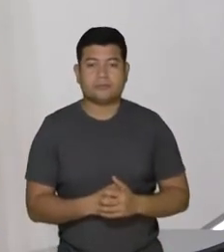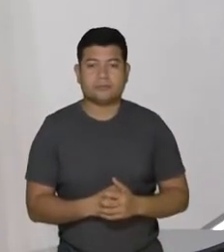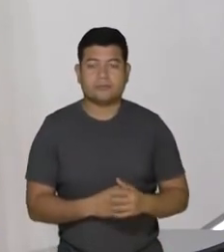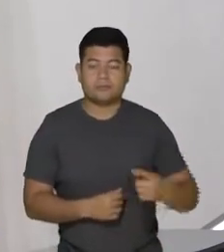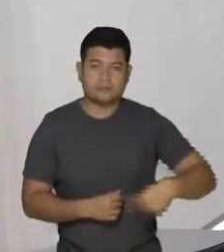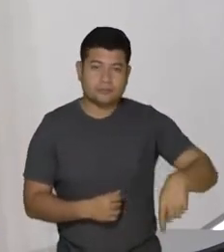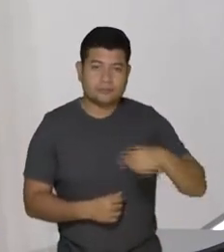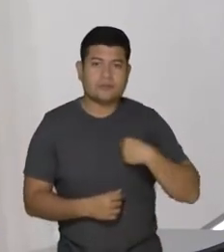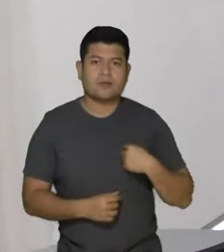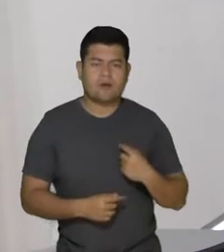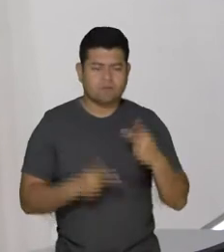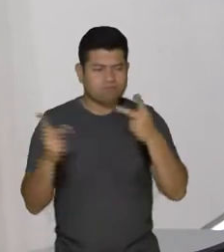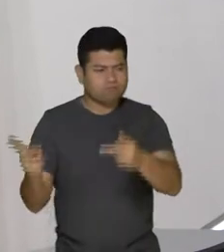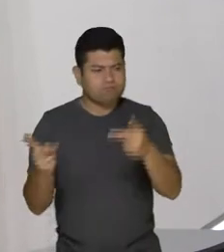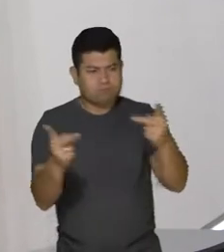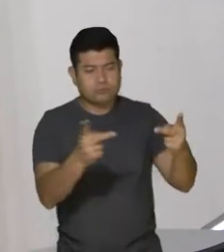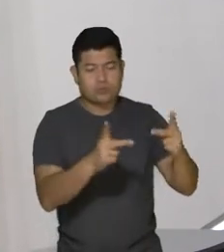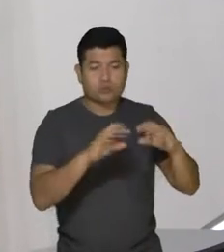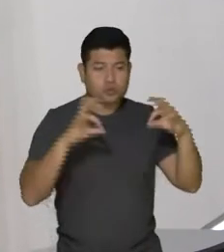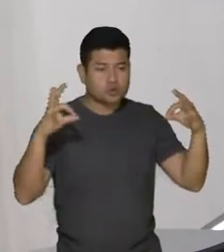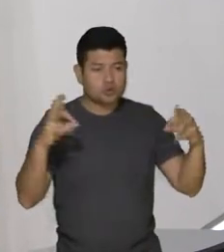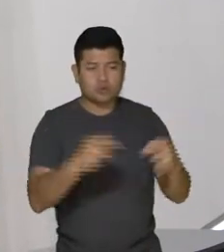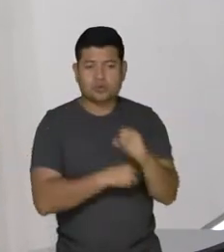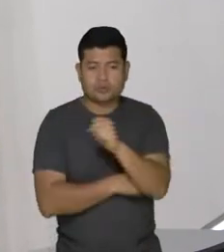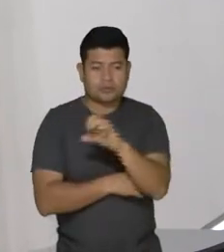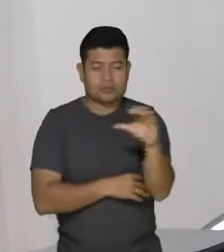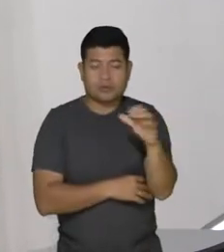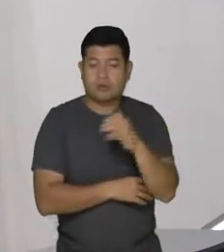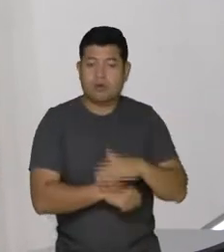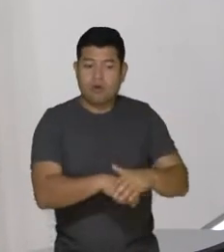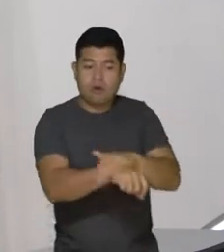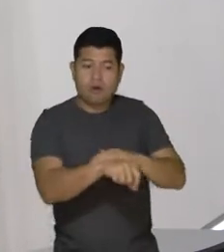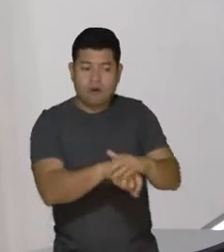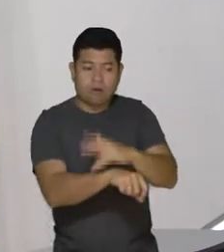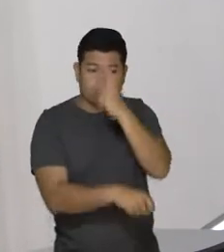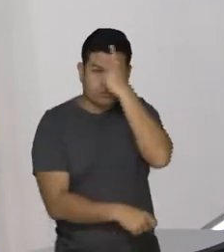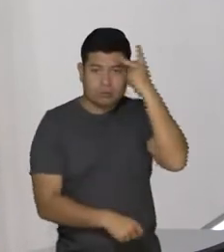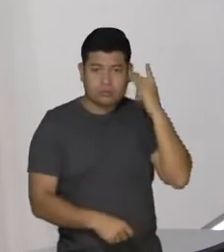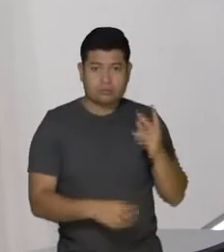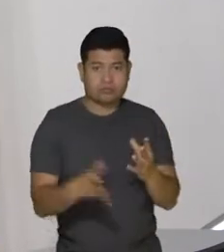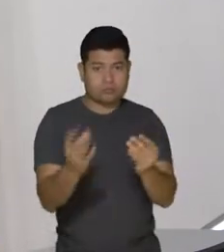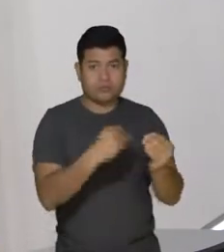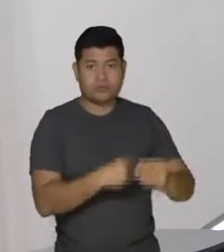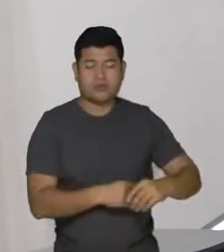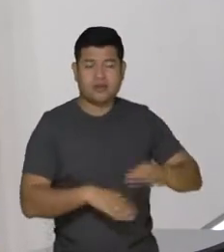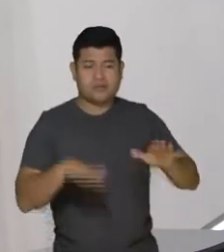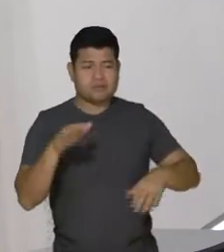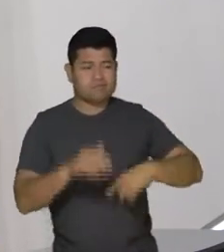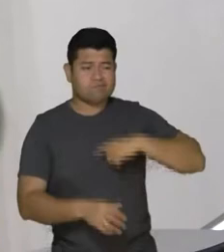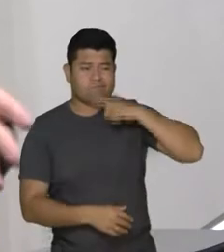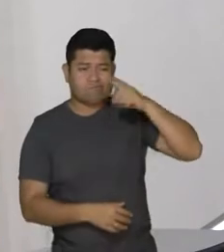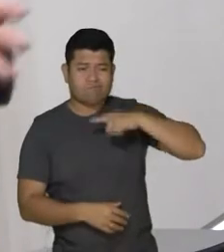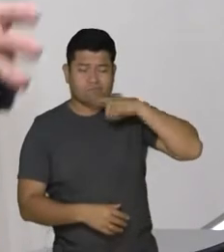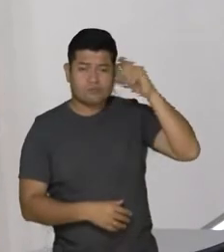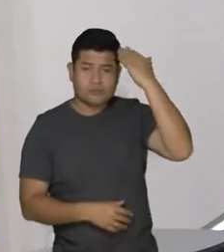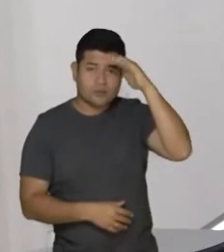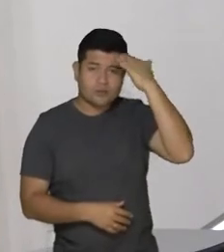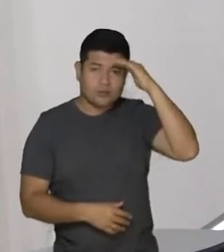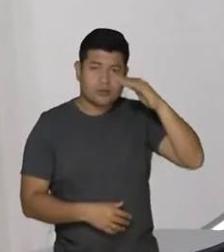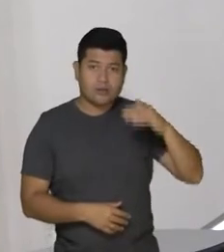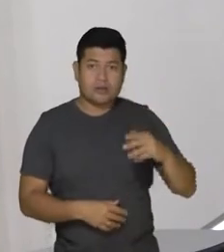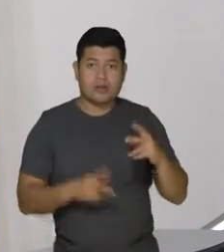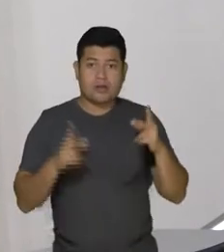estado afora conversavamos com pessoas e muitos não entendia Assim como nós também não